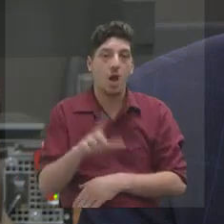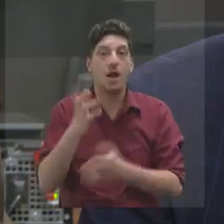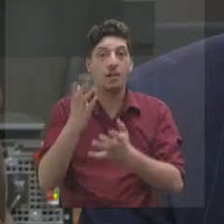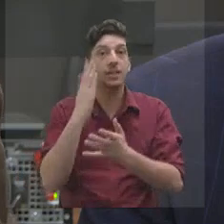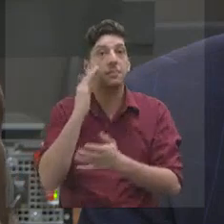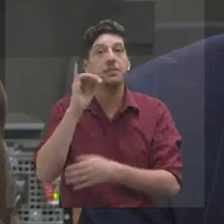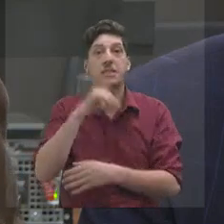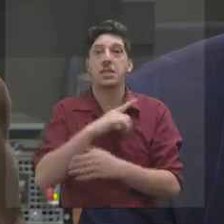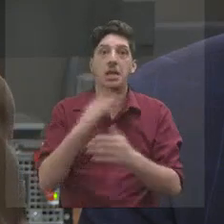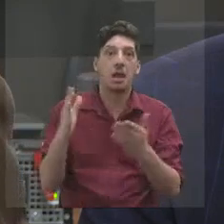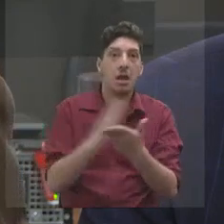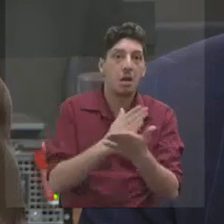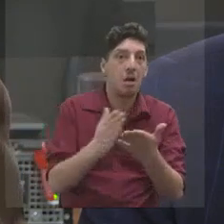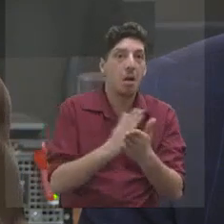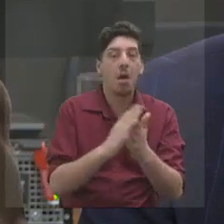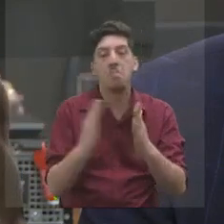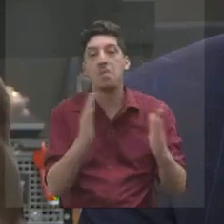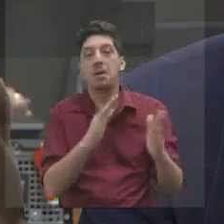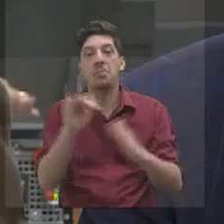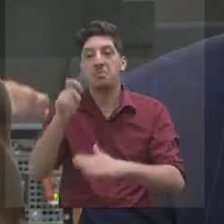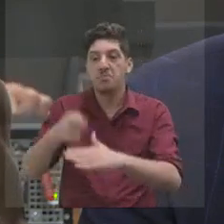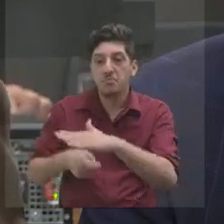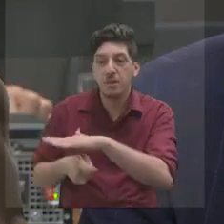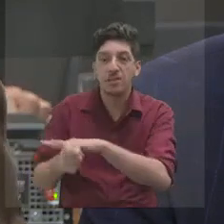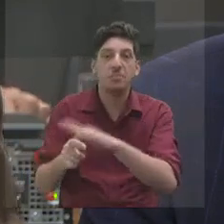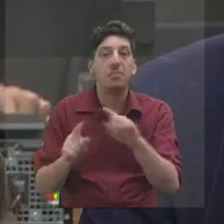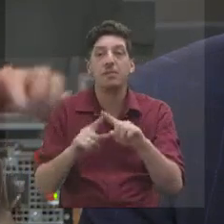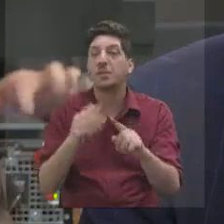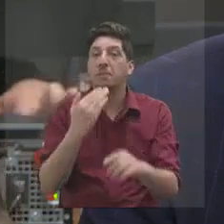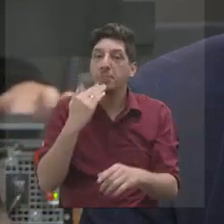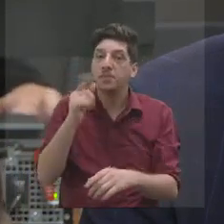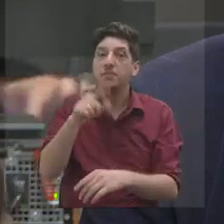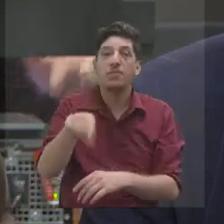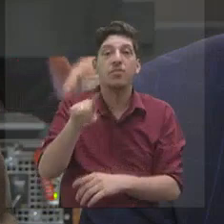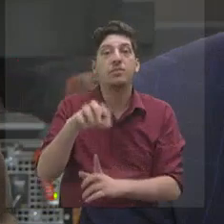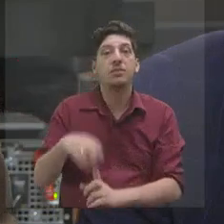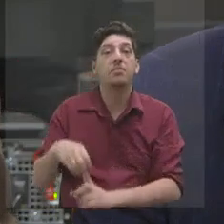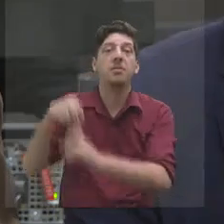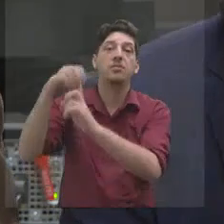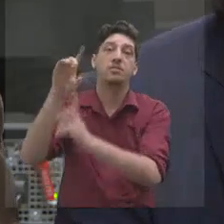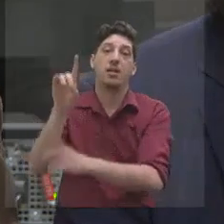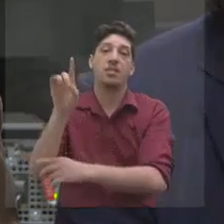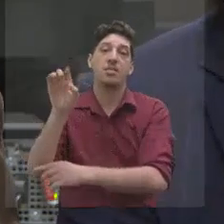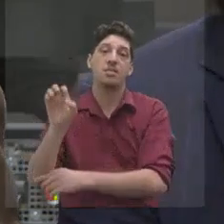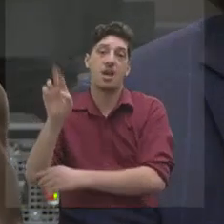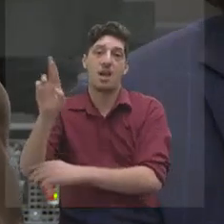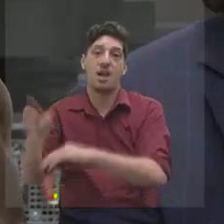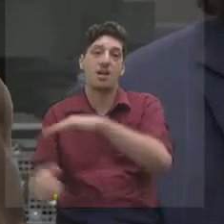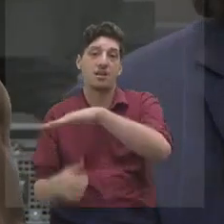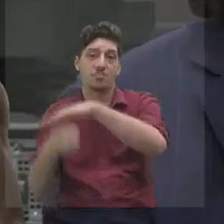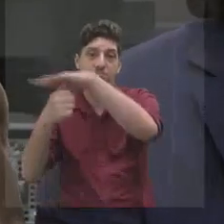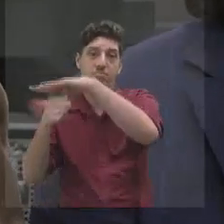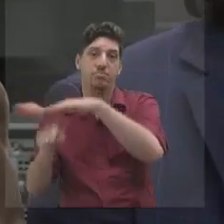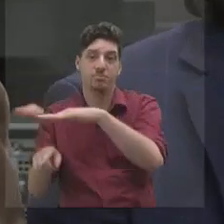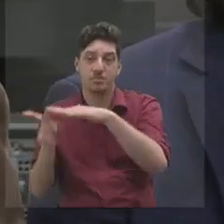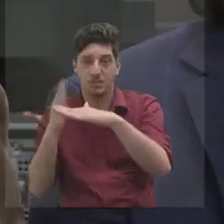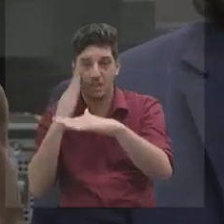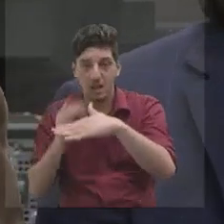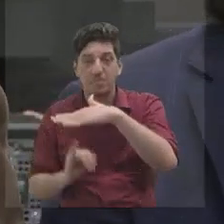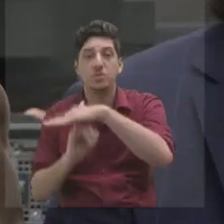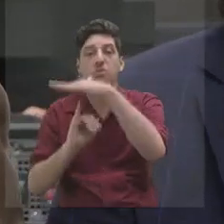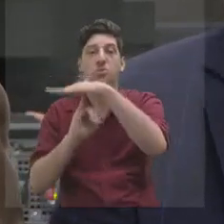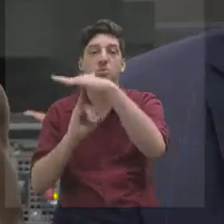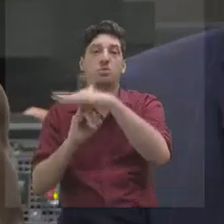investimento mas ao mesmo tempo também deixar um pedido mesmo de priorização o senhor tá assumindo aí a função de secretária